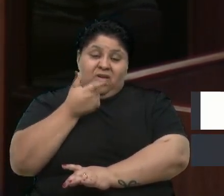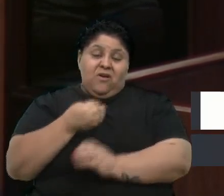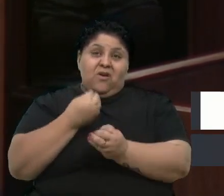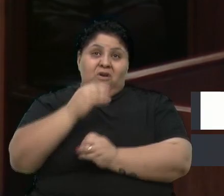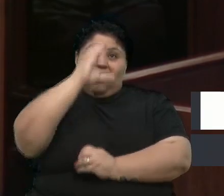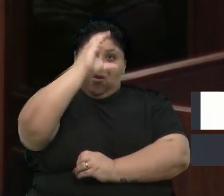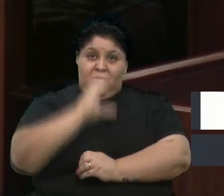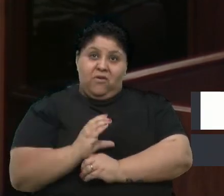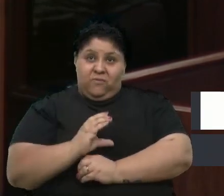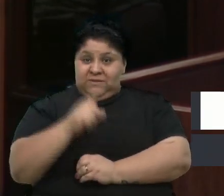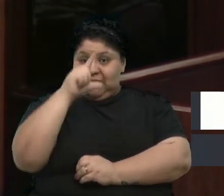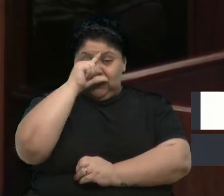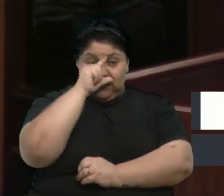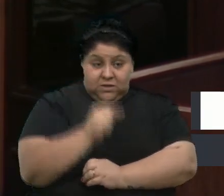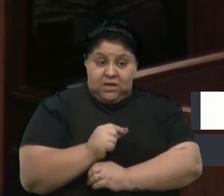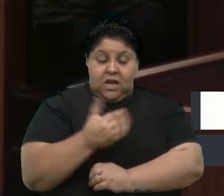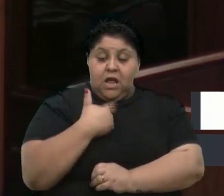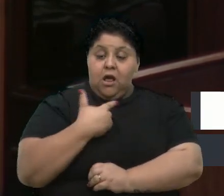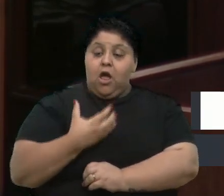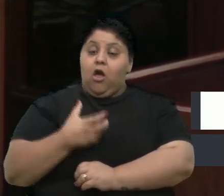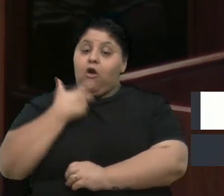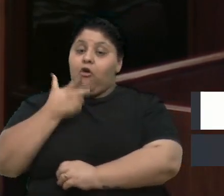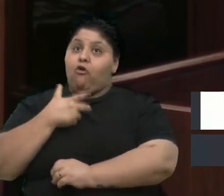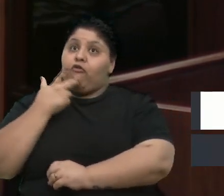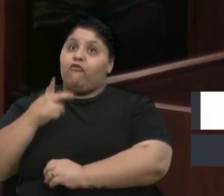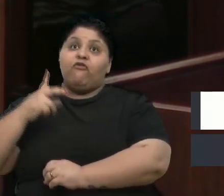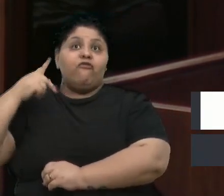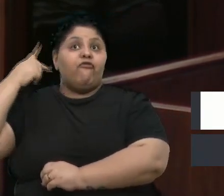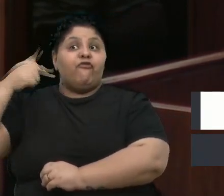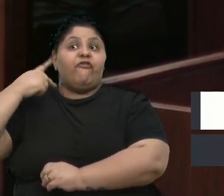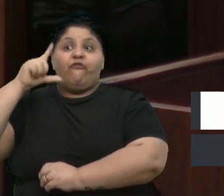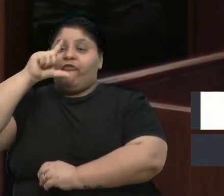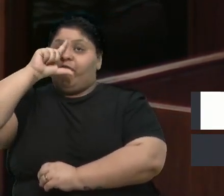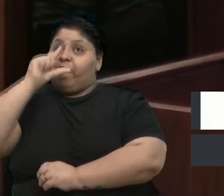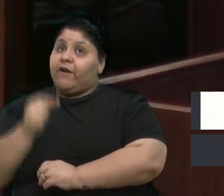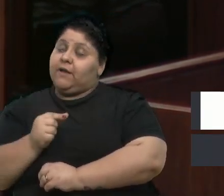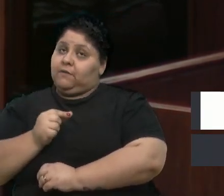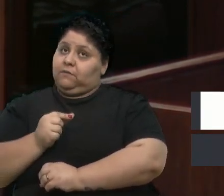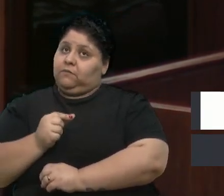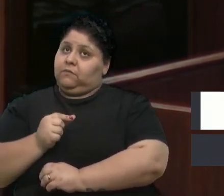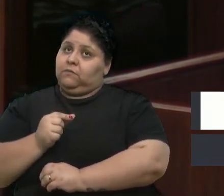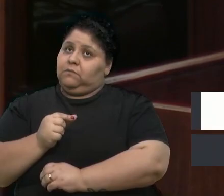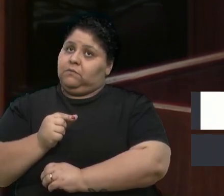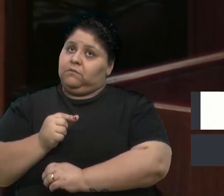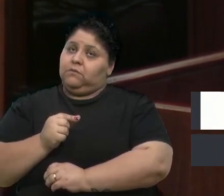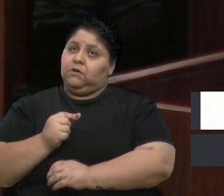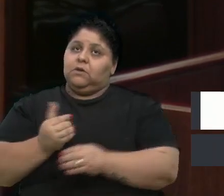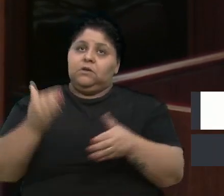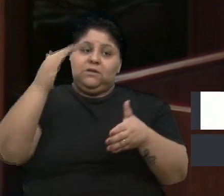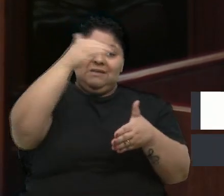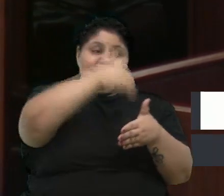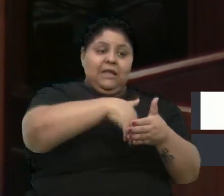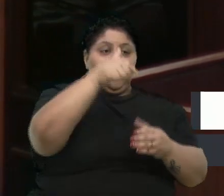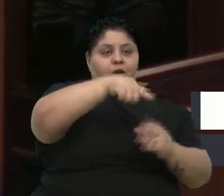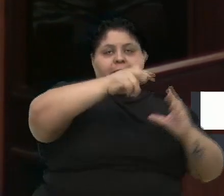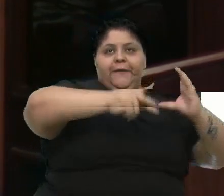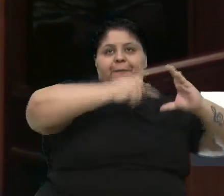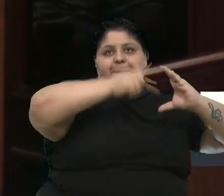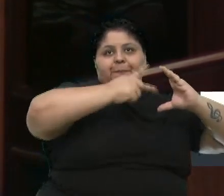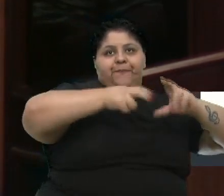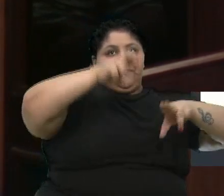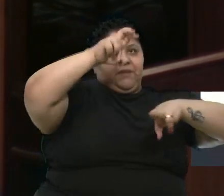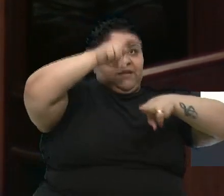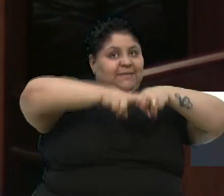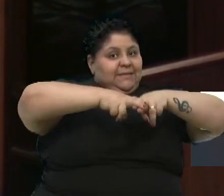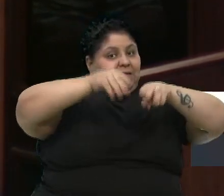Sandro Fantinel, eu estou falando como o vereador Sandro Fantinel, que dentro dessa casa, sentado na